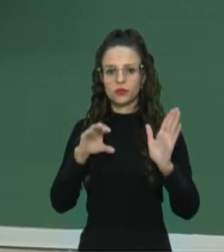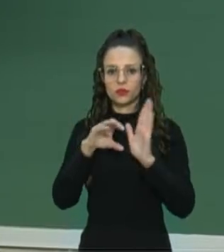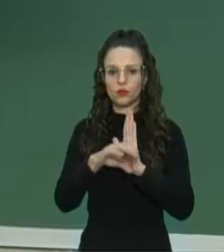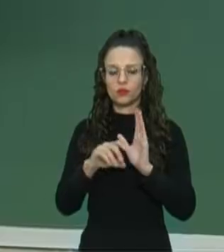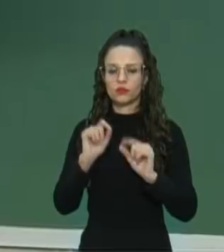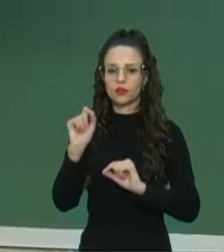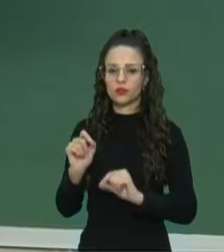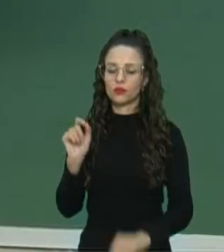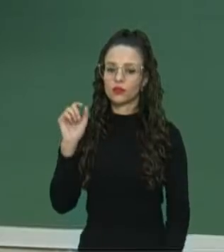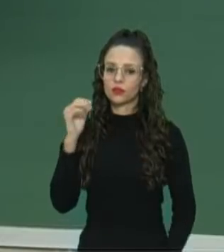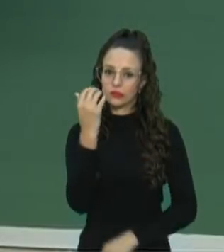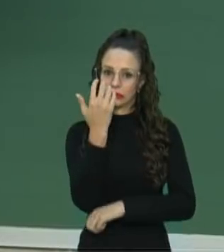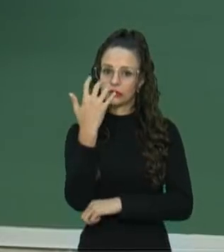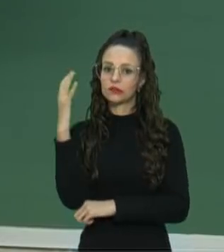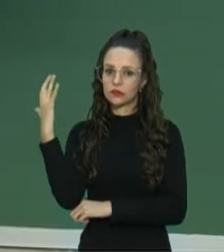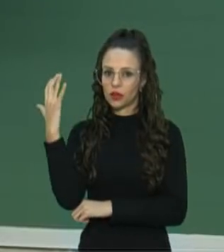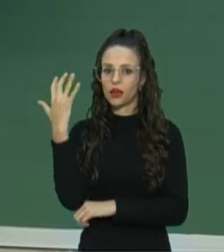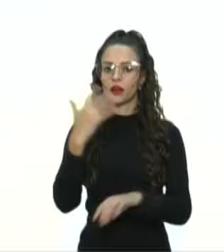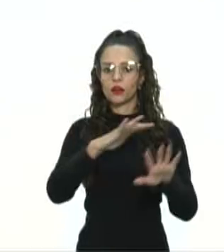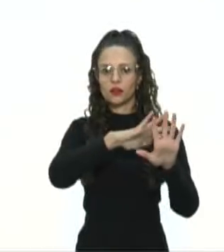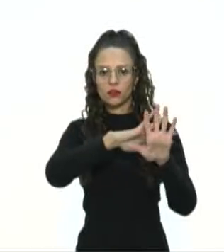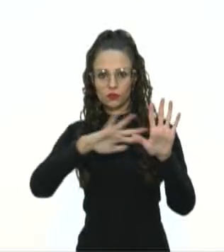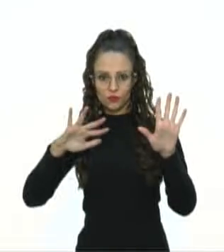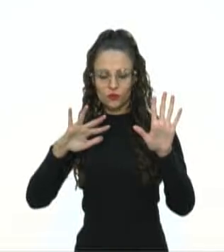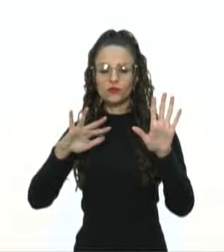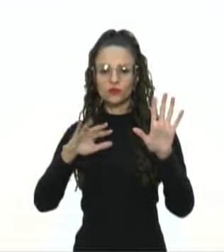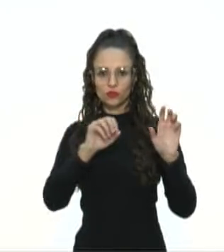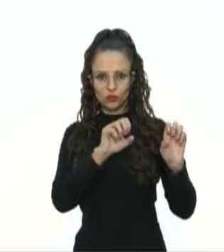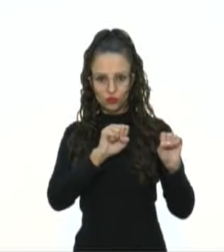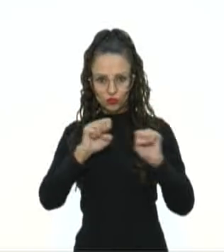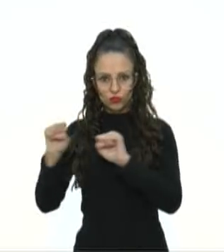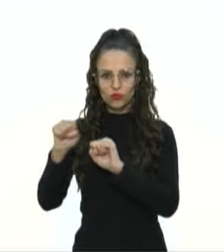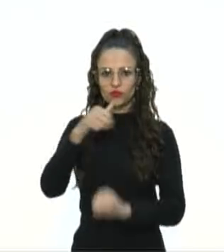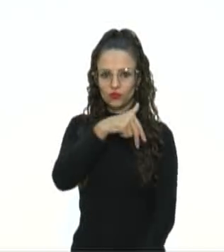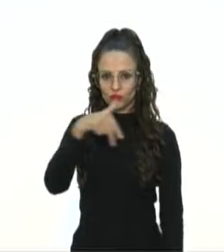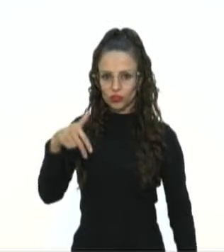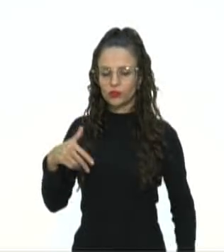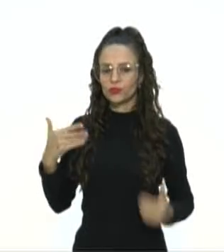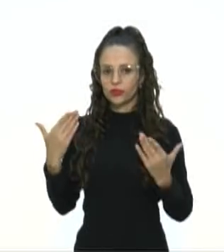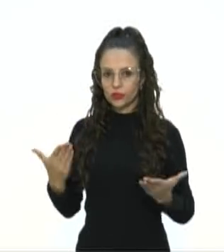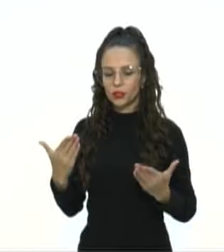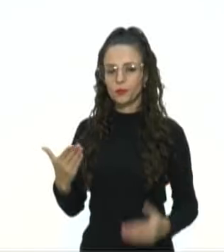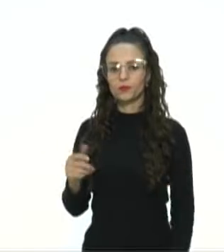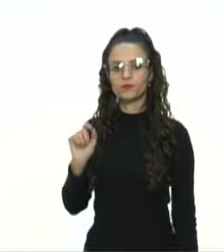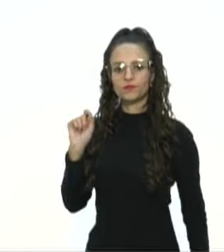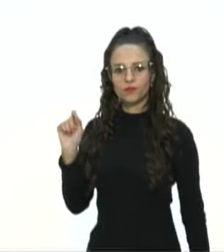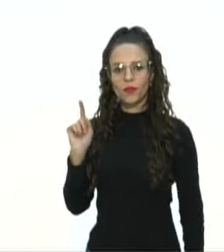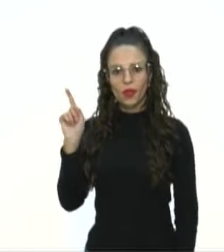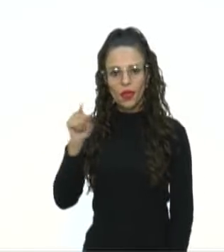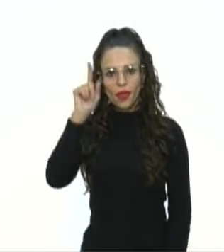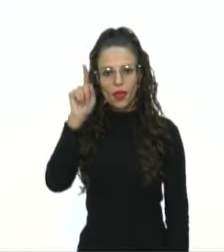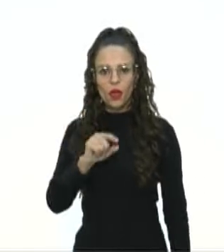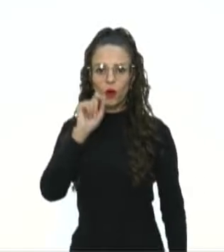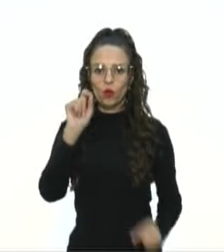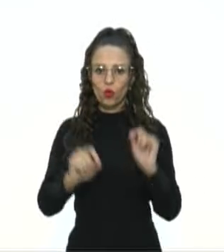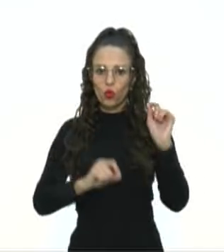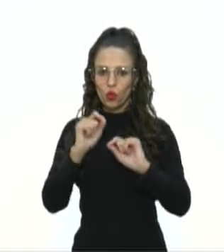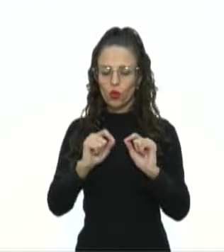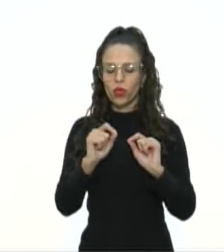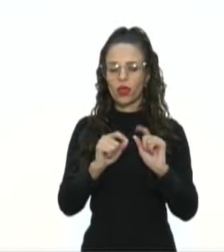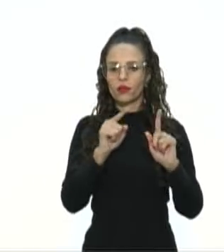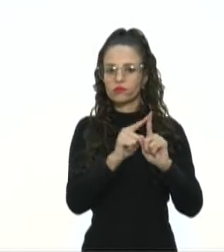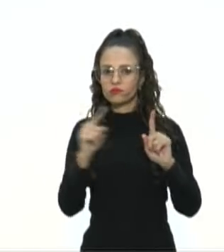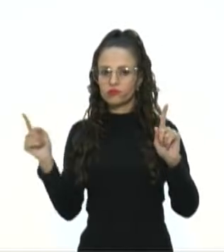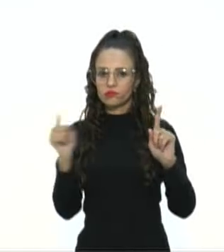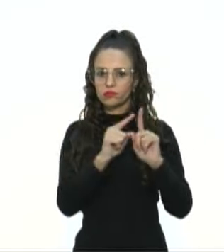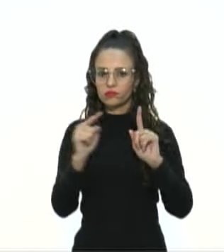definido arvorismo? Então a resposta correta é o quê? O arvorismo, também para a ABNT chamado de arborismo, né, é a locomoção por percursos